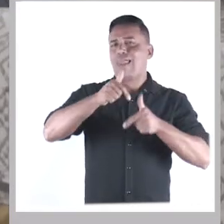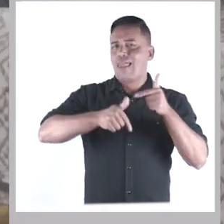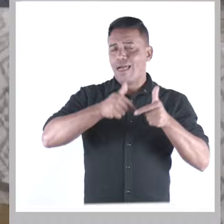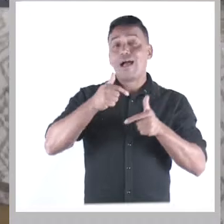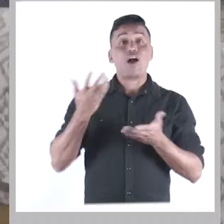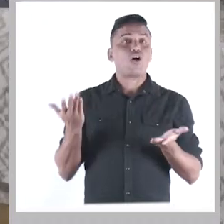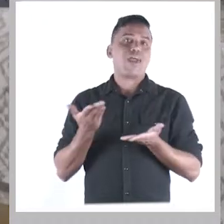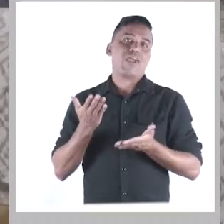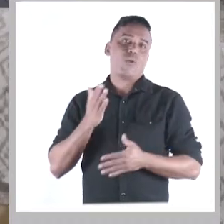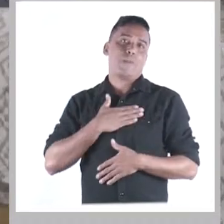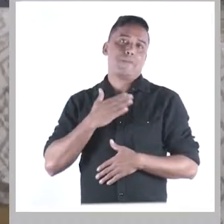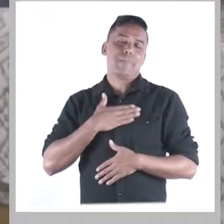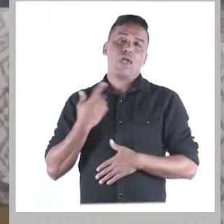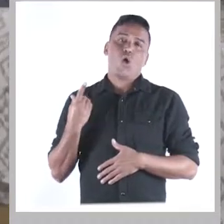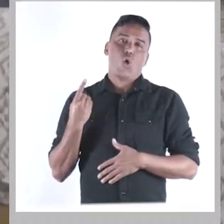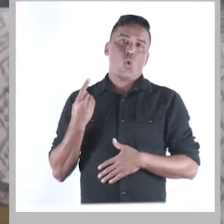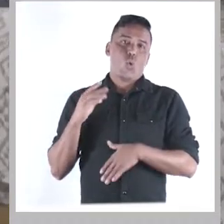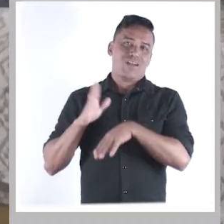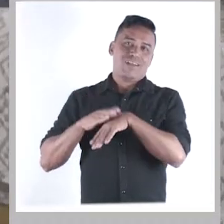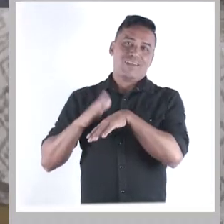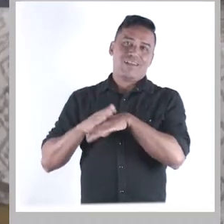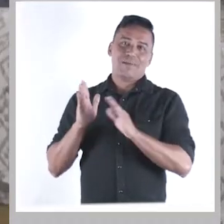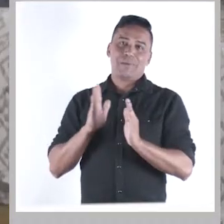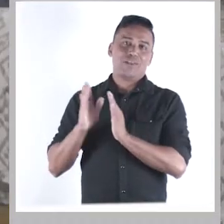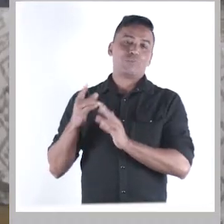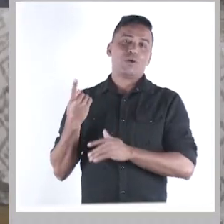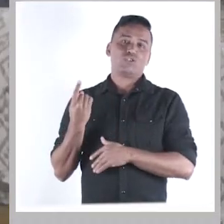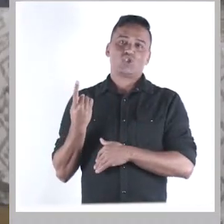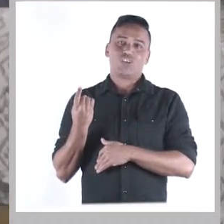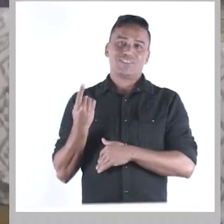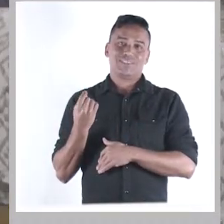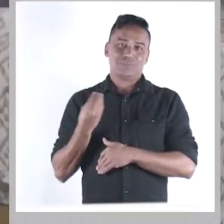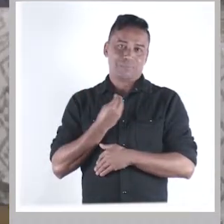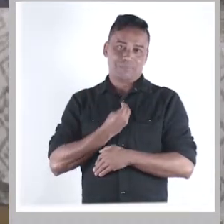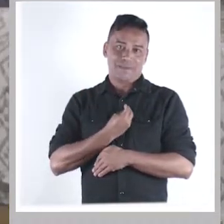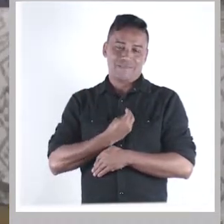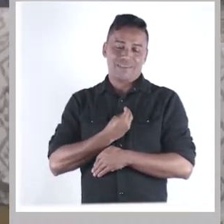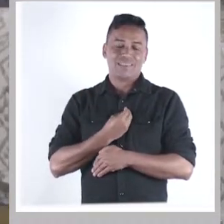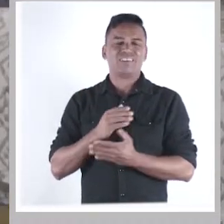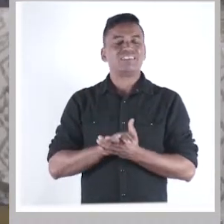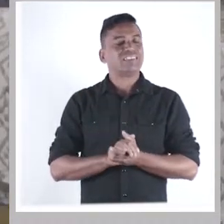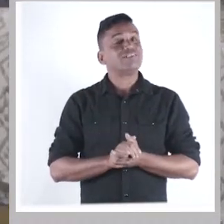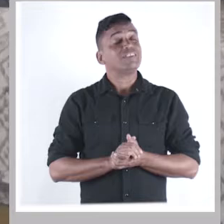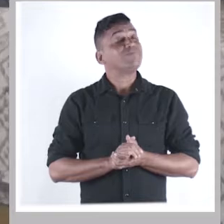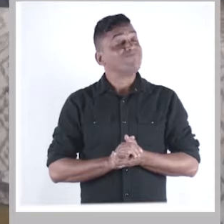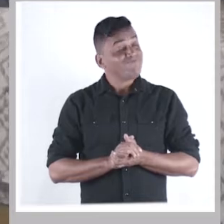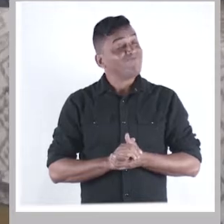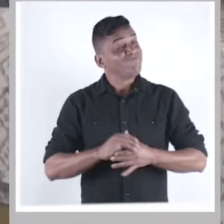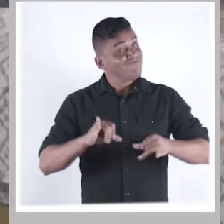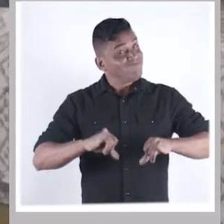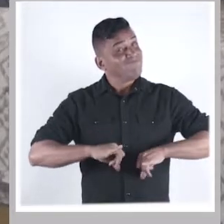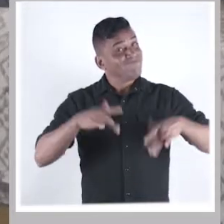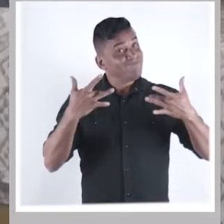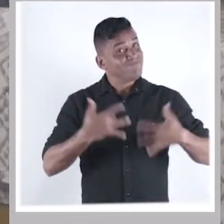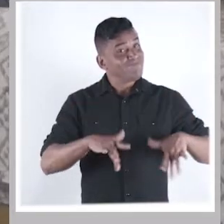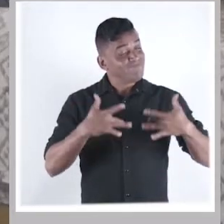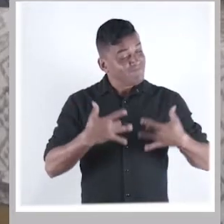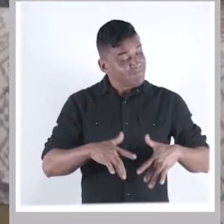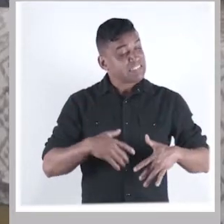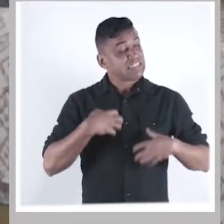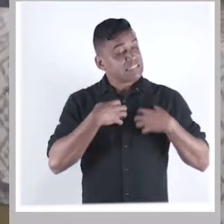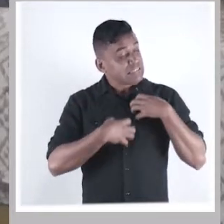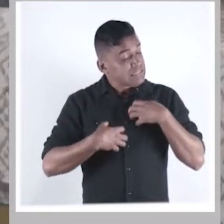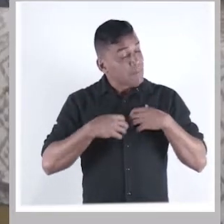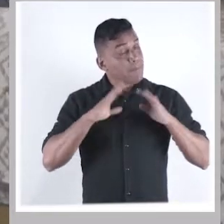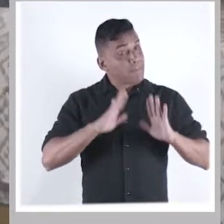mundo, mas agora eu vou viver, eu quero ir sozinho, né? E por mais que isso tenha doído, eu tive que